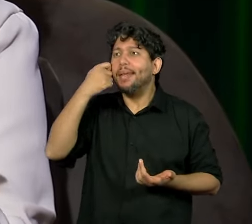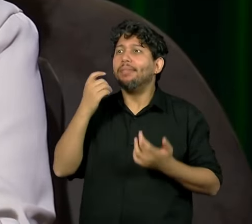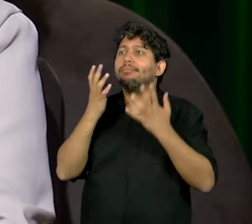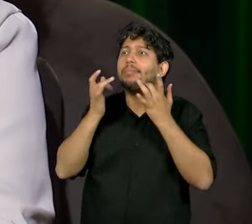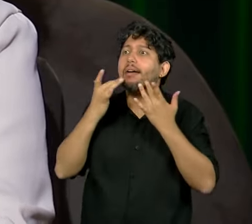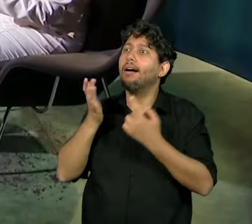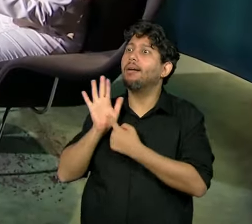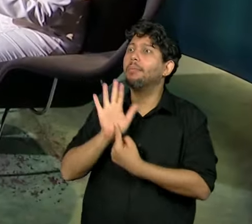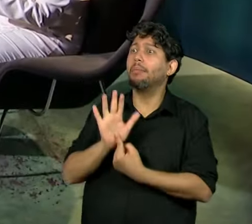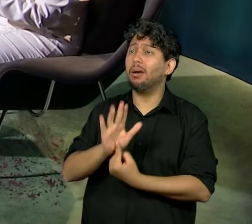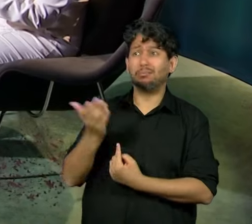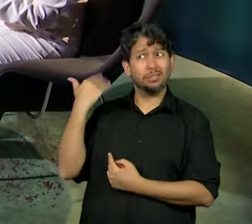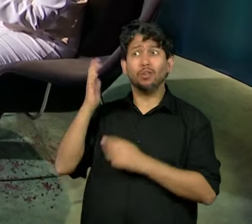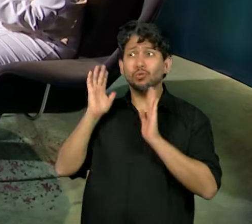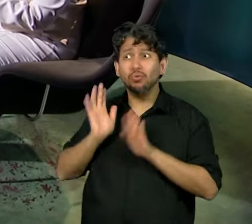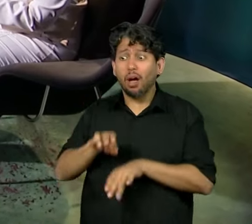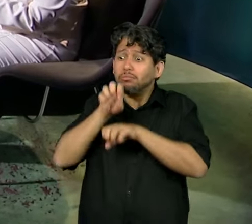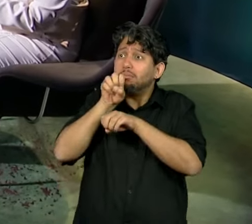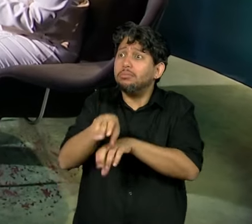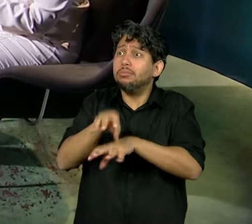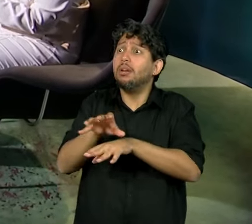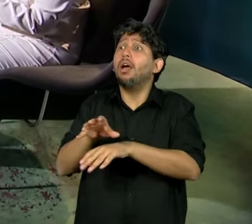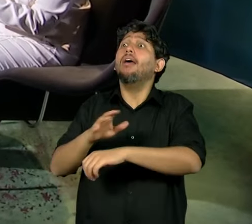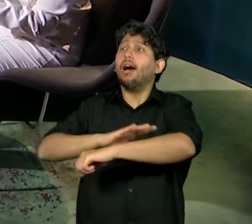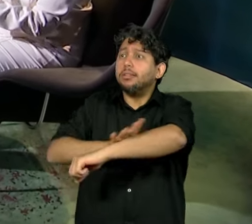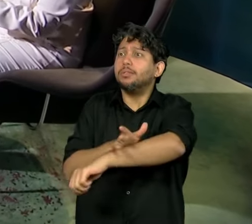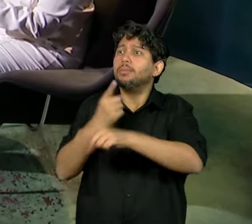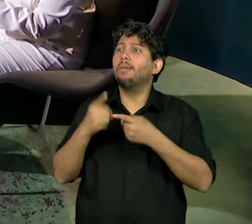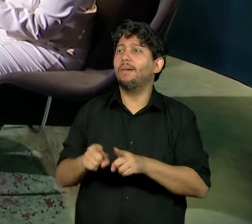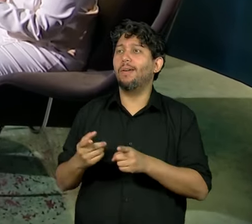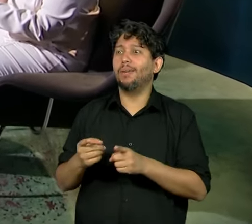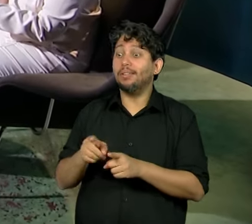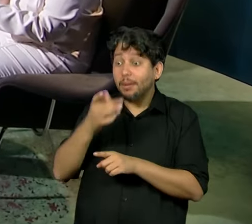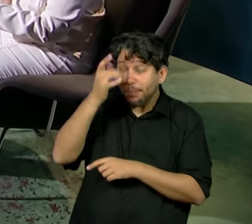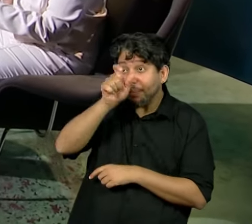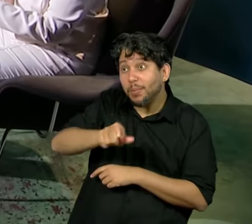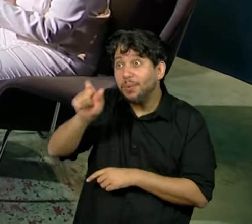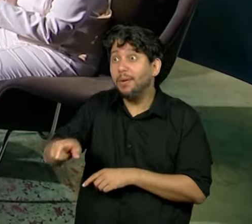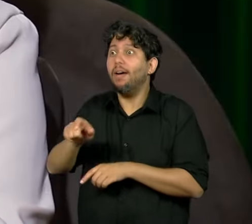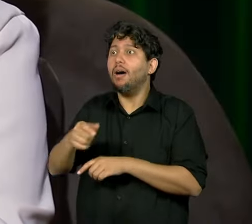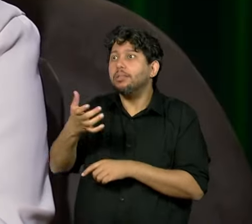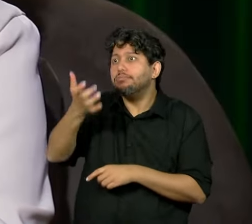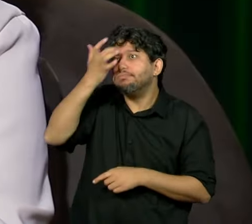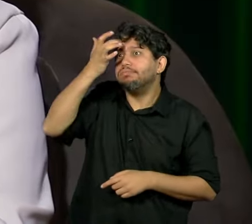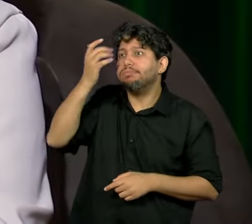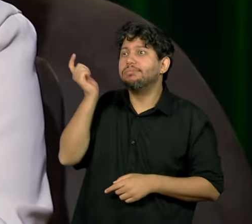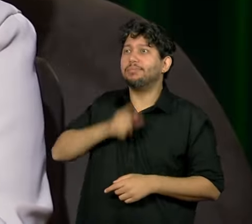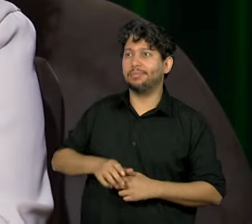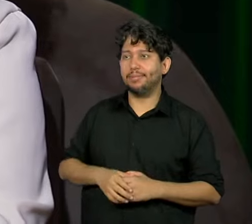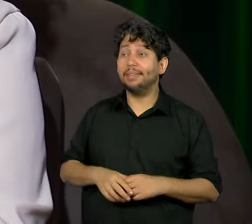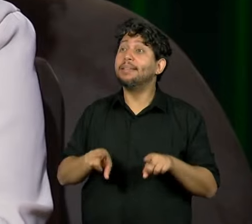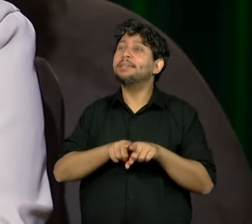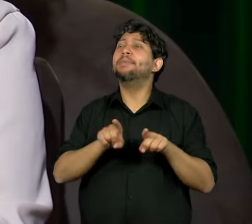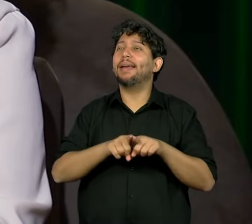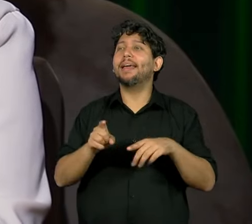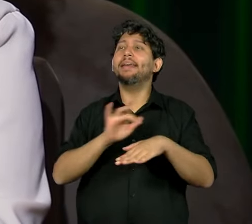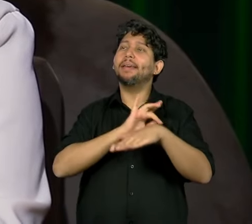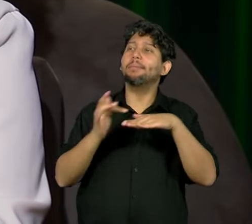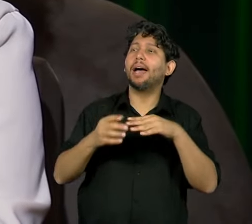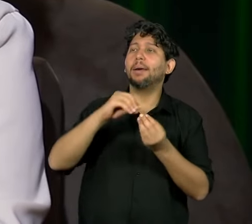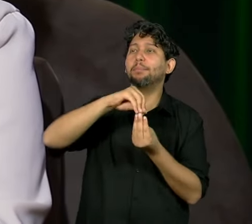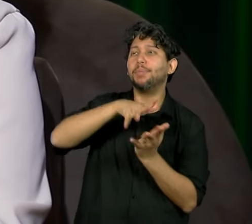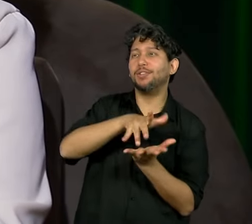vinham promovendo uma educação antirracista até da população, as mídias também, né, as mídias negras, promovendo essa